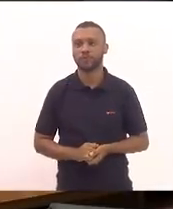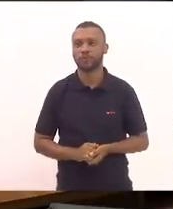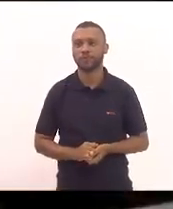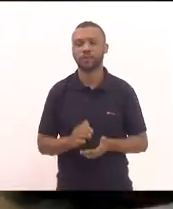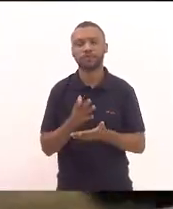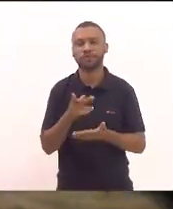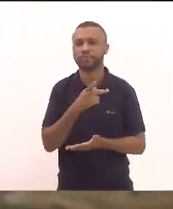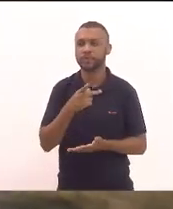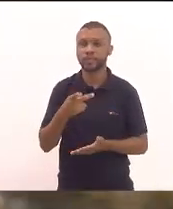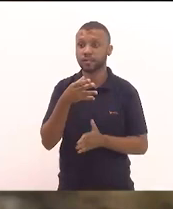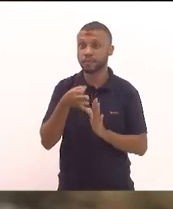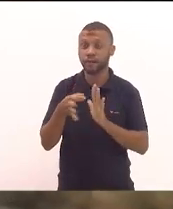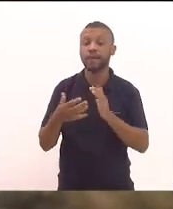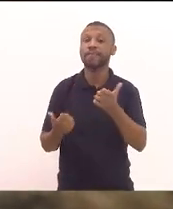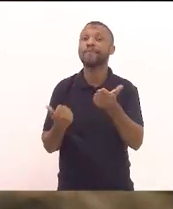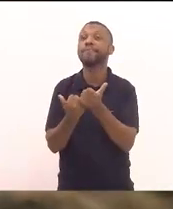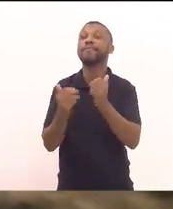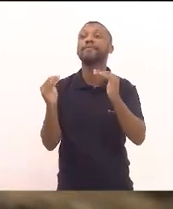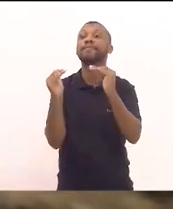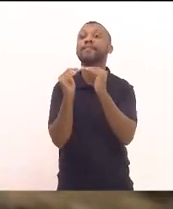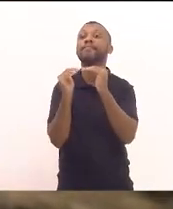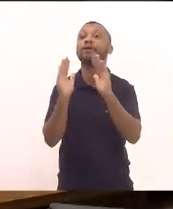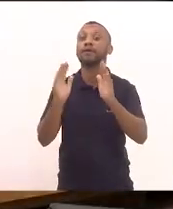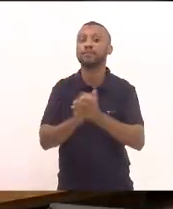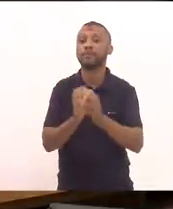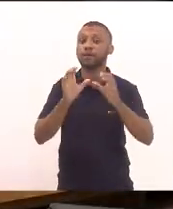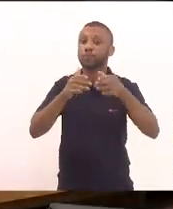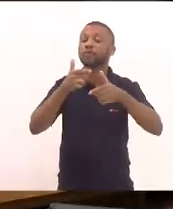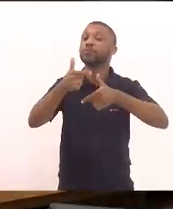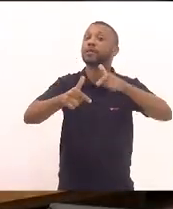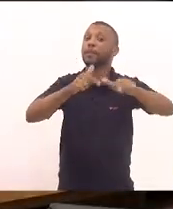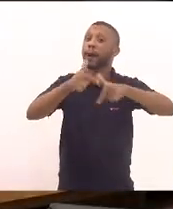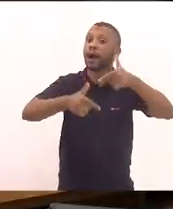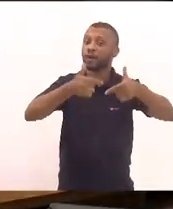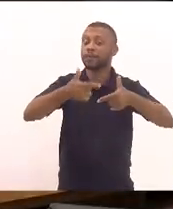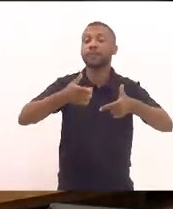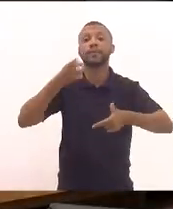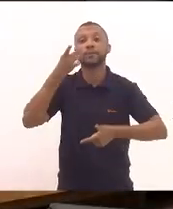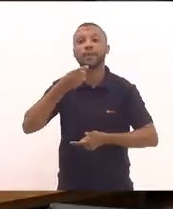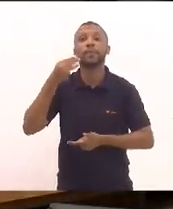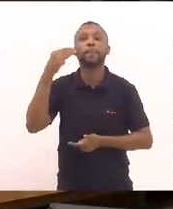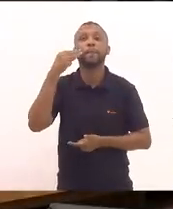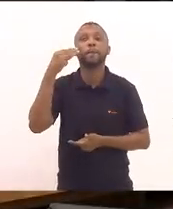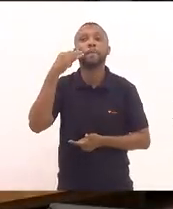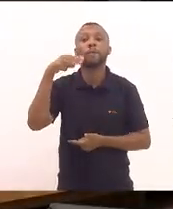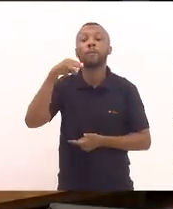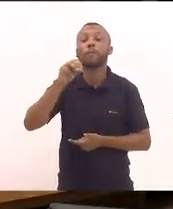presidente, parecer favorável. Pela comissão de trabalho, deputada Mônica Francisco.